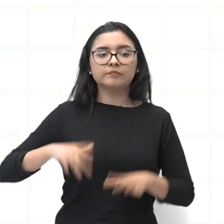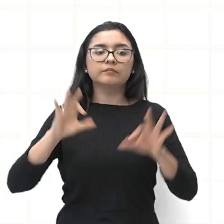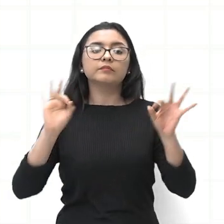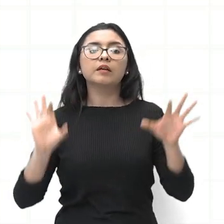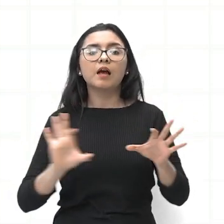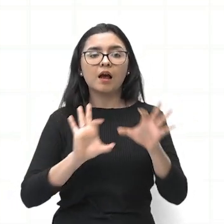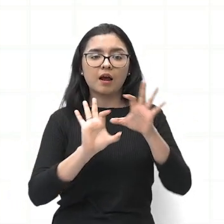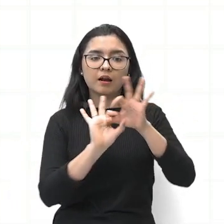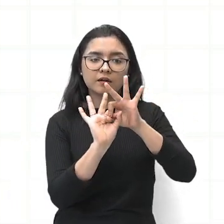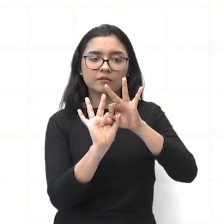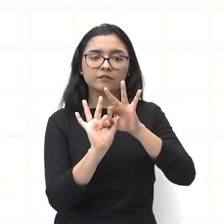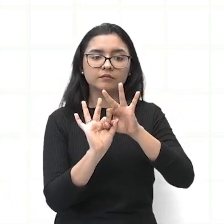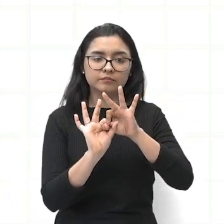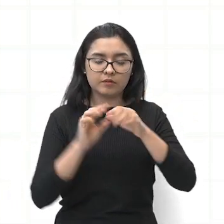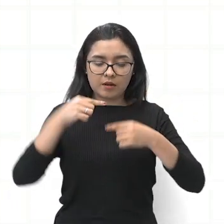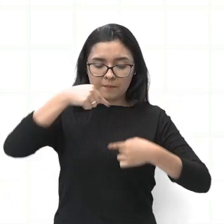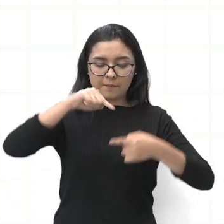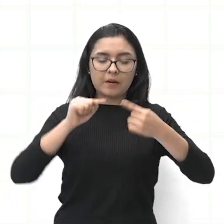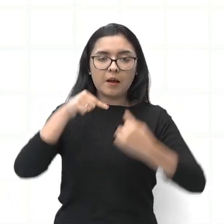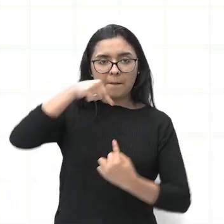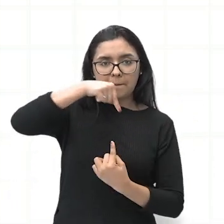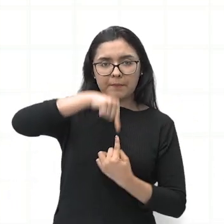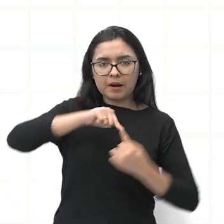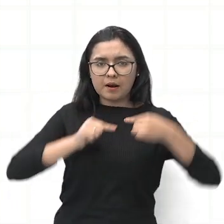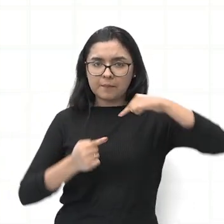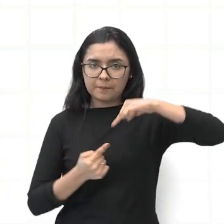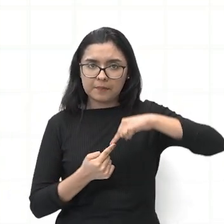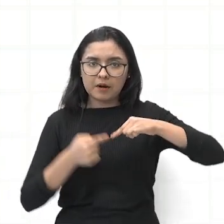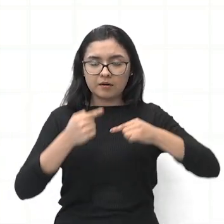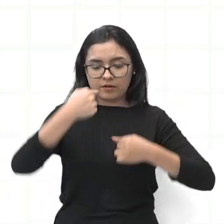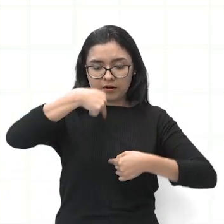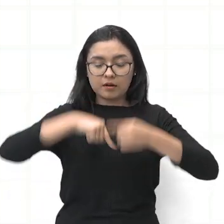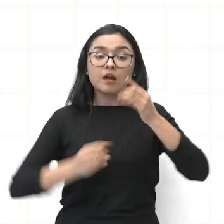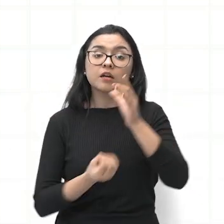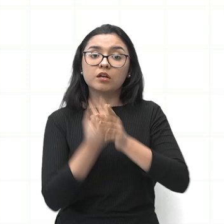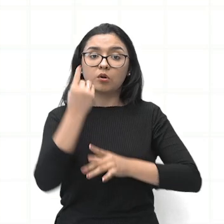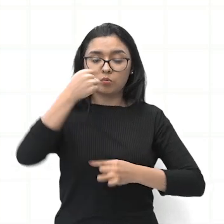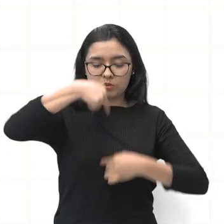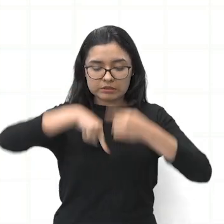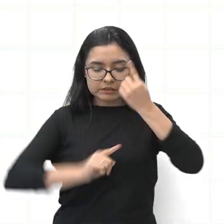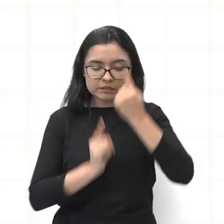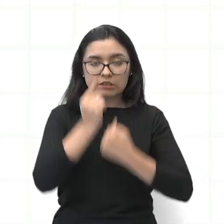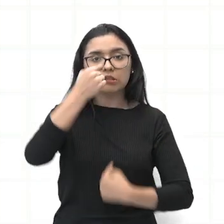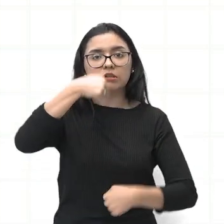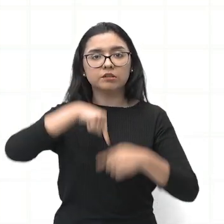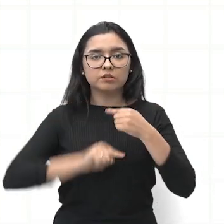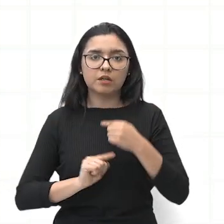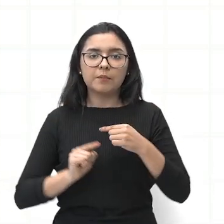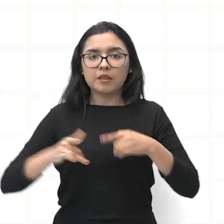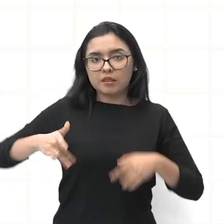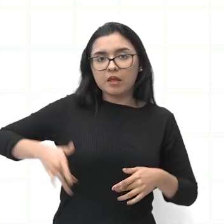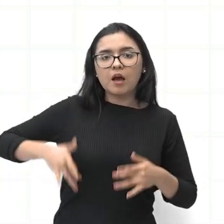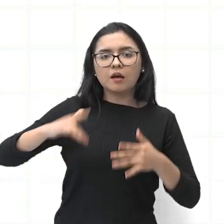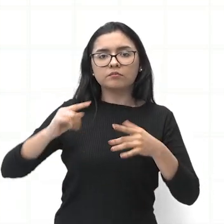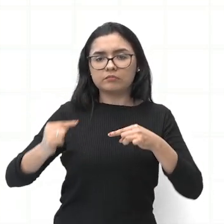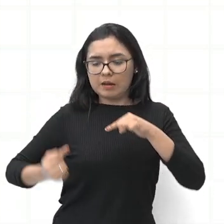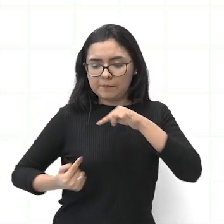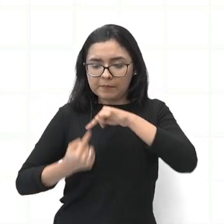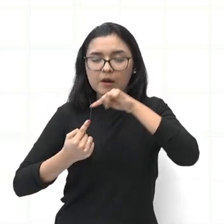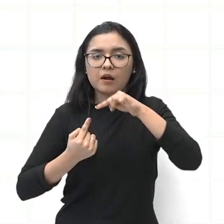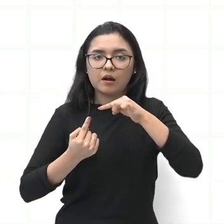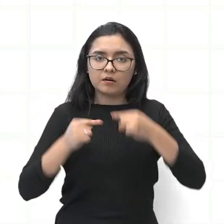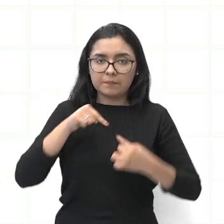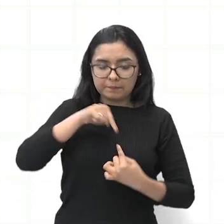com outras partes, formando um sistema. Então, o rim se une a uma ureter,